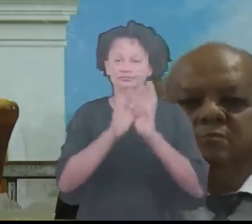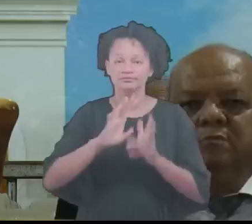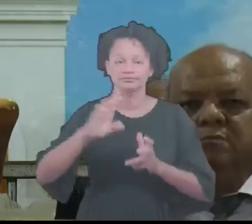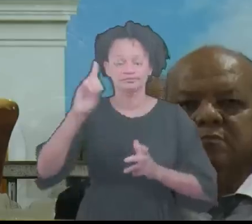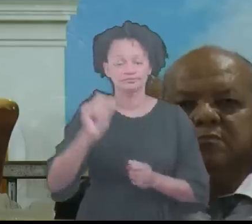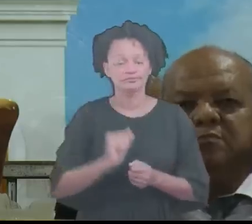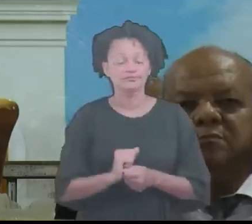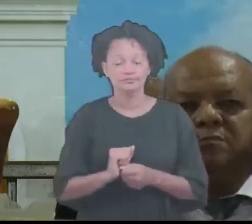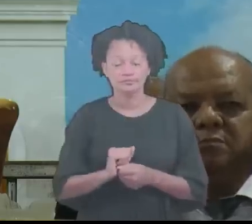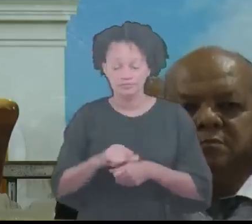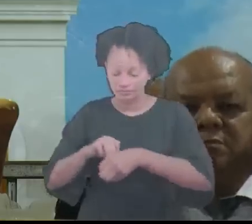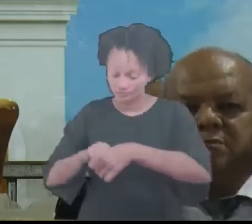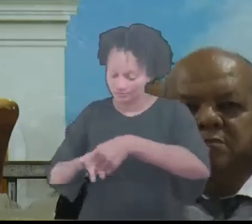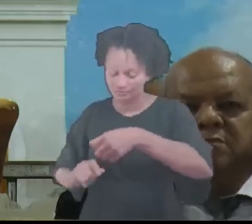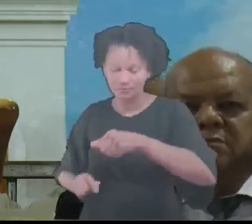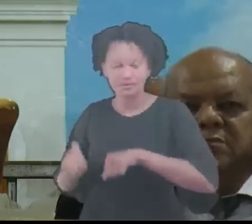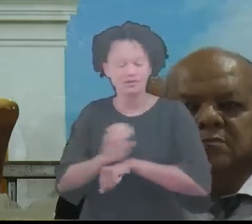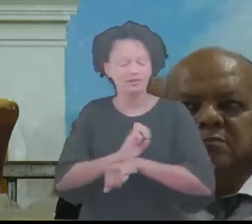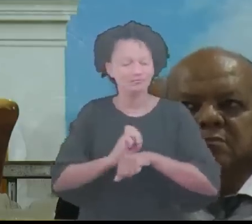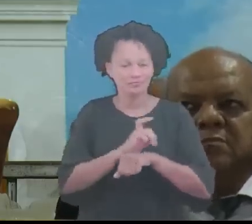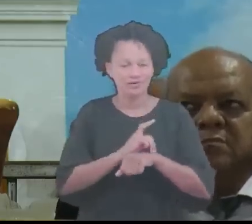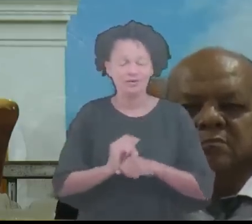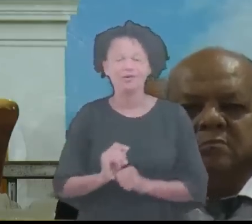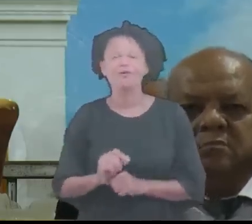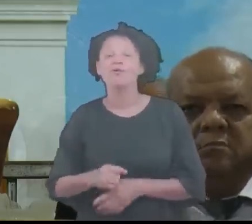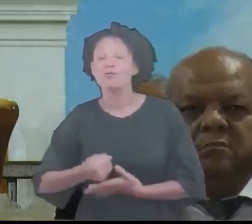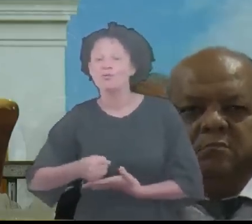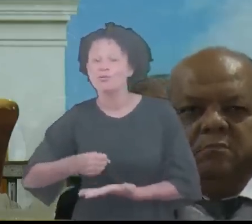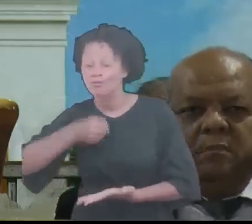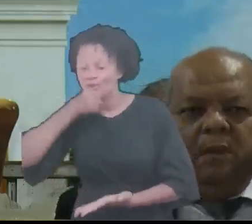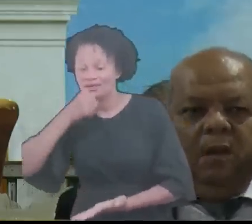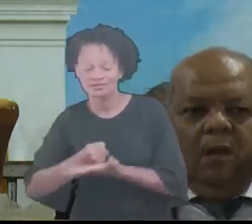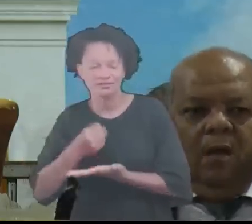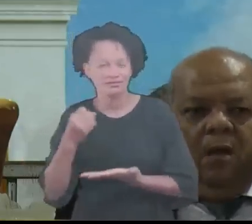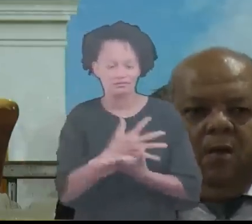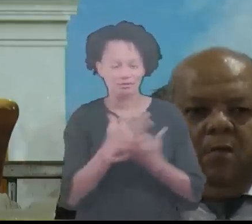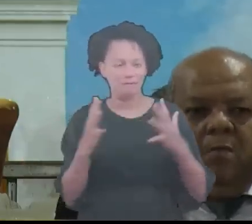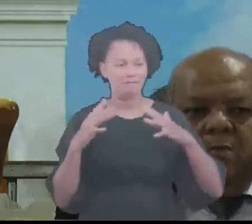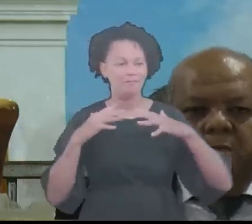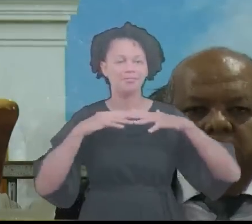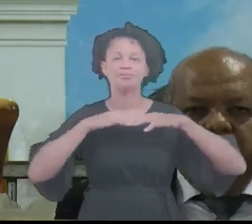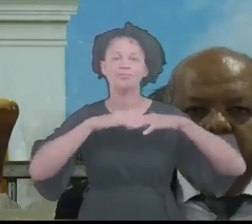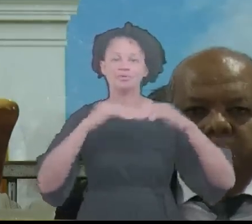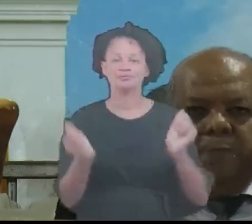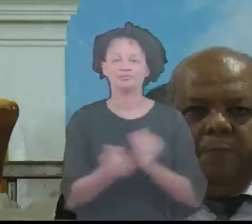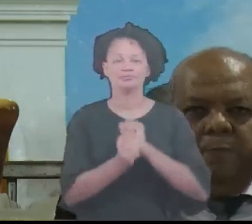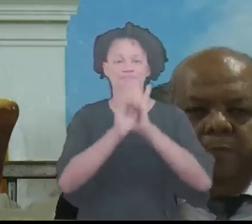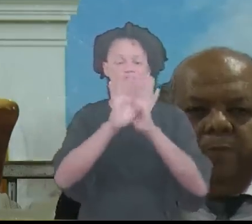Na carta aos Efésios, olha o casamento do Antigo Testamento com o Novo. Glória a Deus.